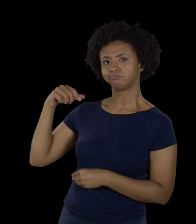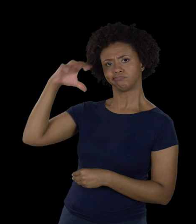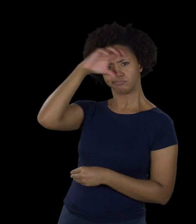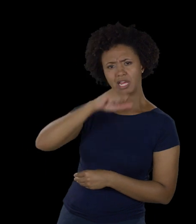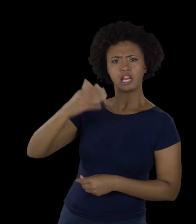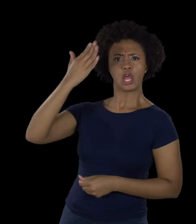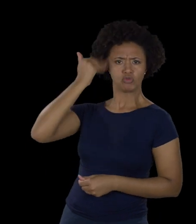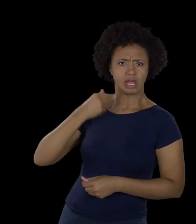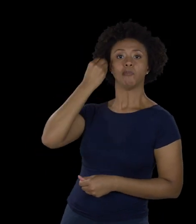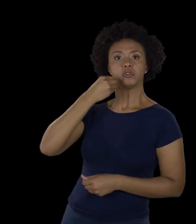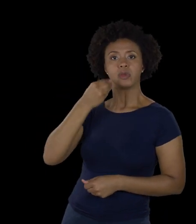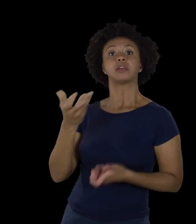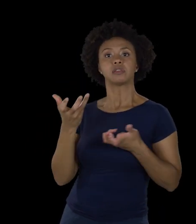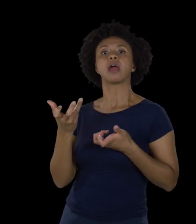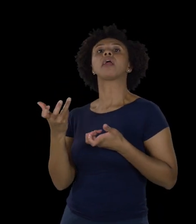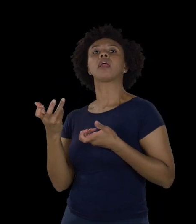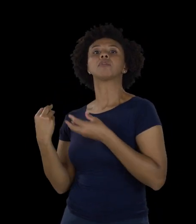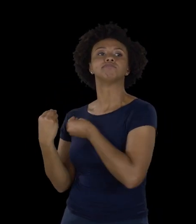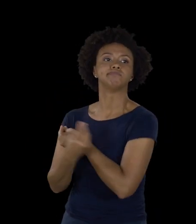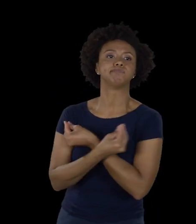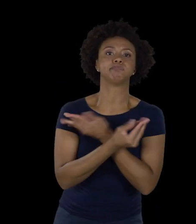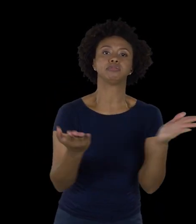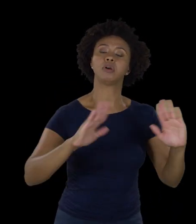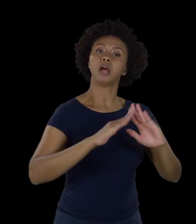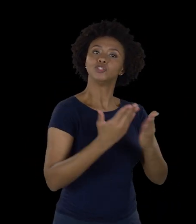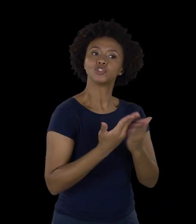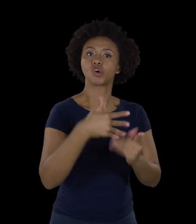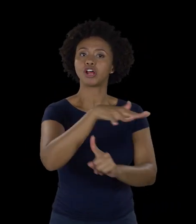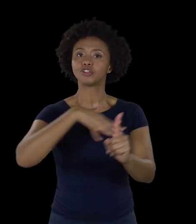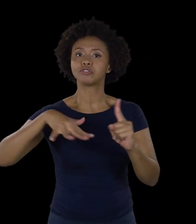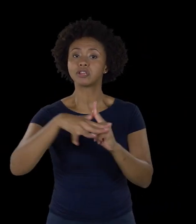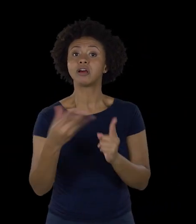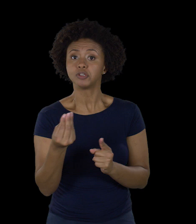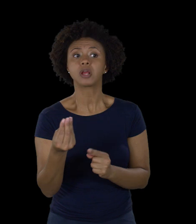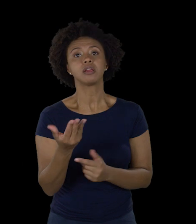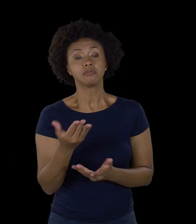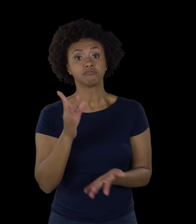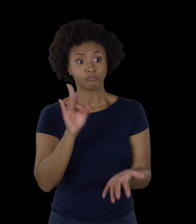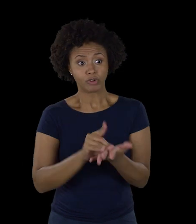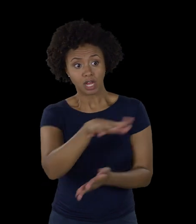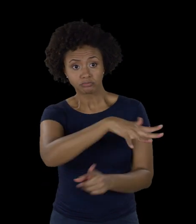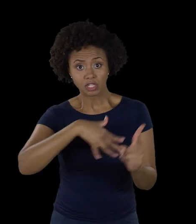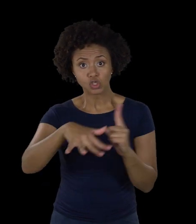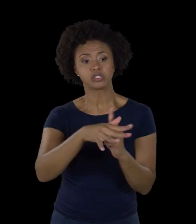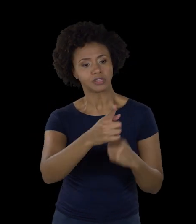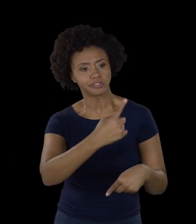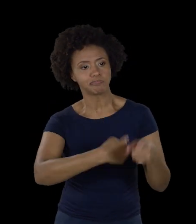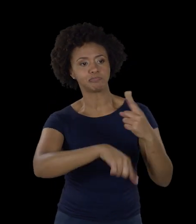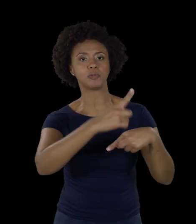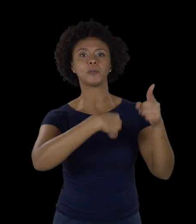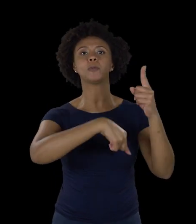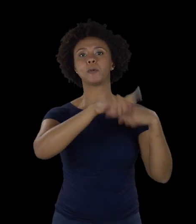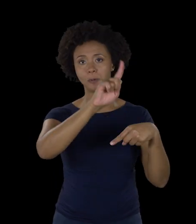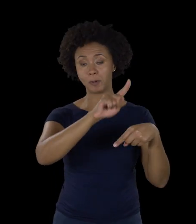sociedade, enfim, fazer um trabalho educacional de maneira que isso traga uma real devolutiva e o impacto